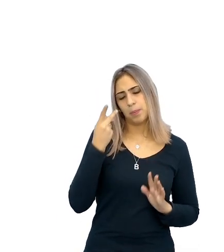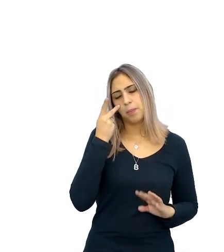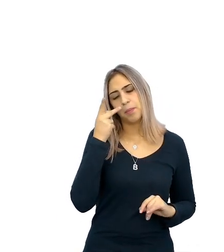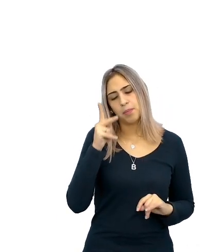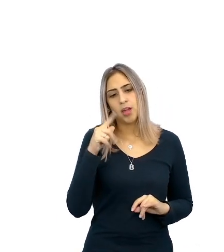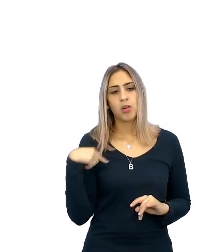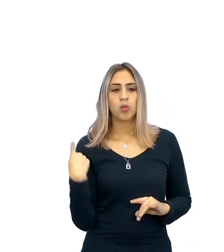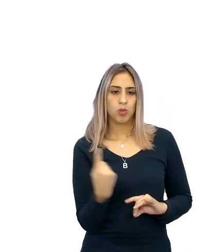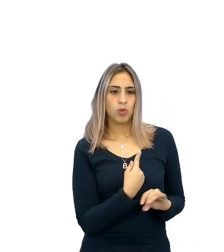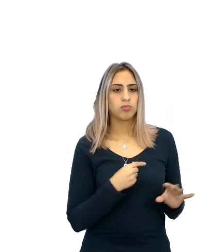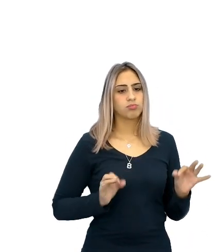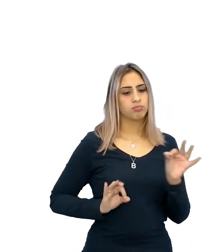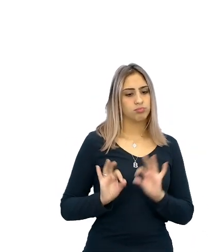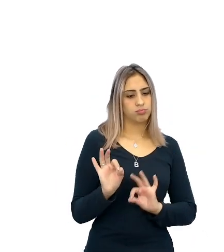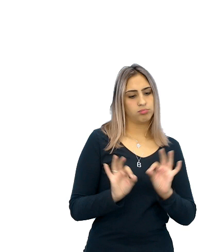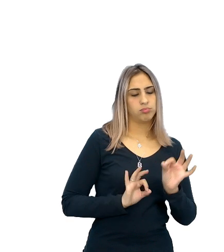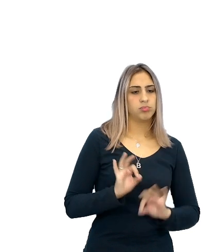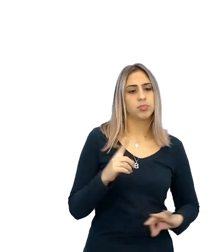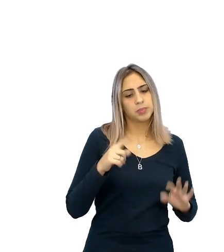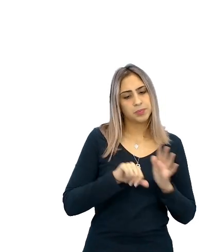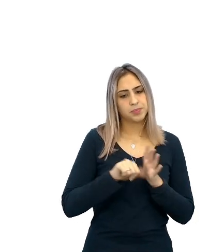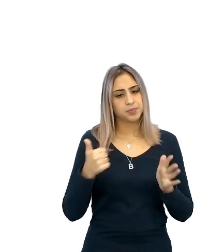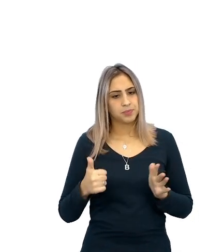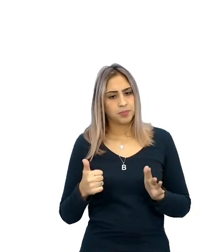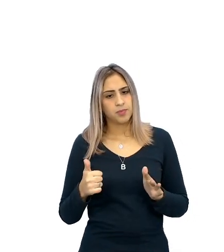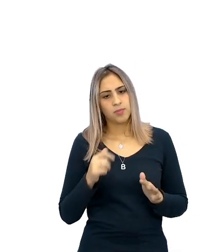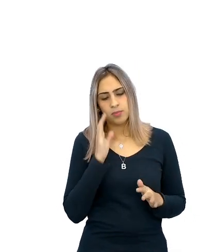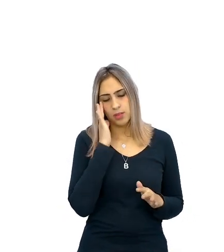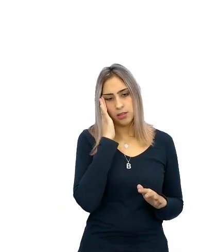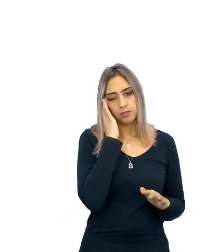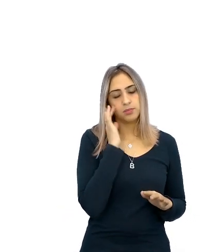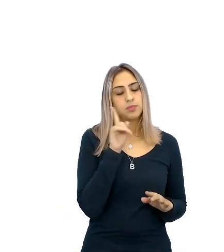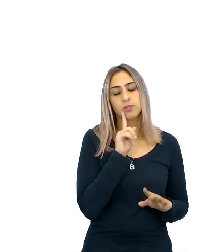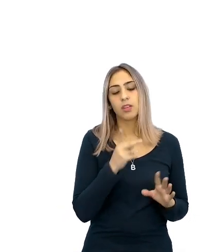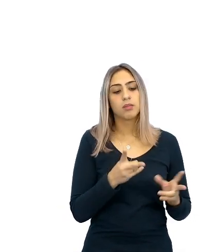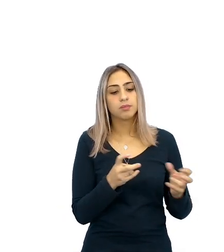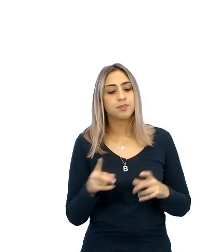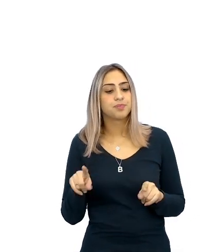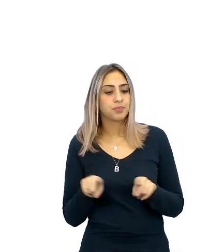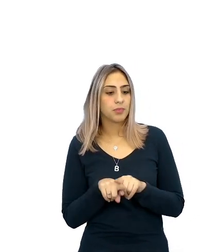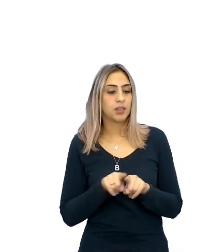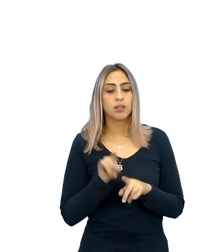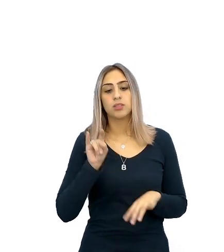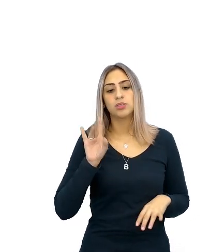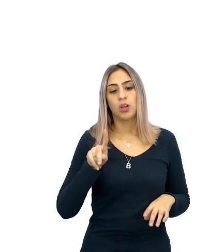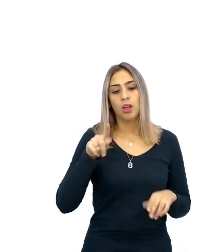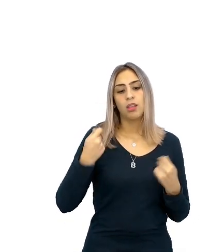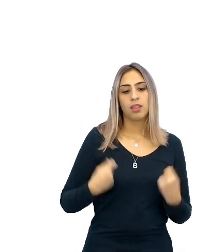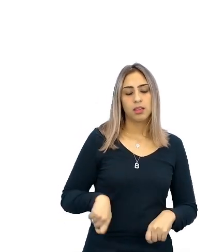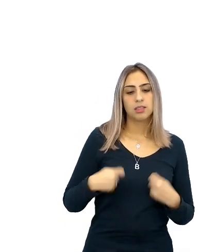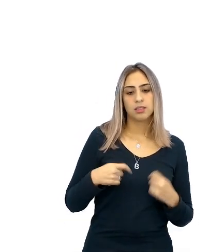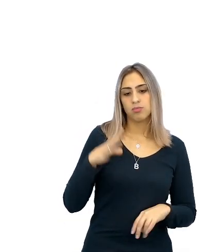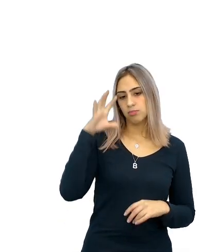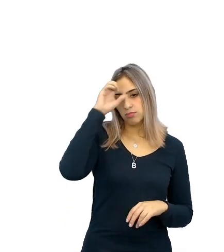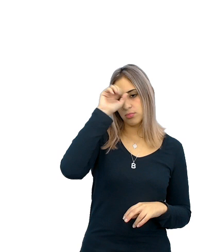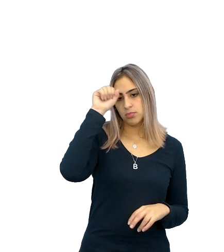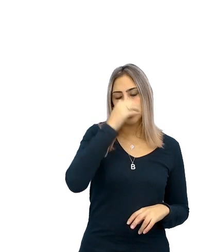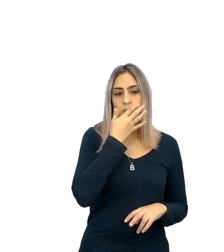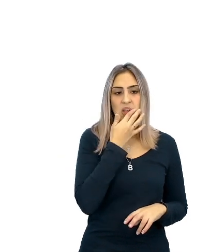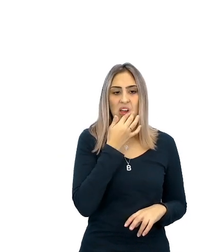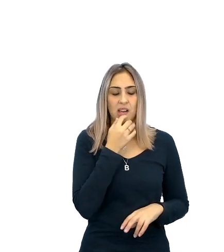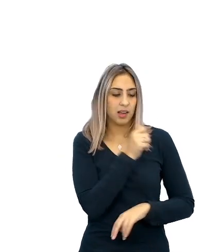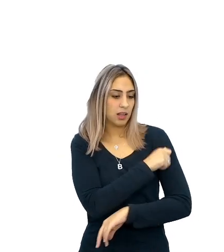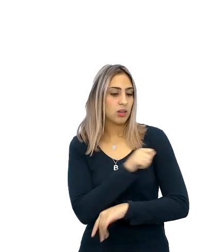para o nosso planejamento, uma vez que não se deve considerar, né, apenas as necessidades de aprendizagem dos